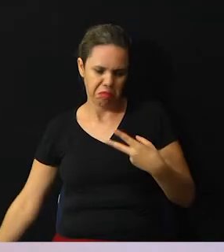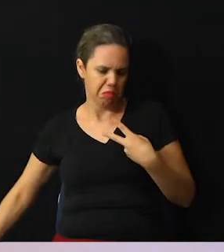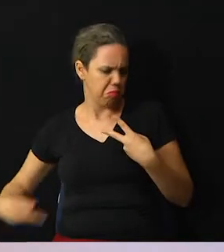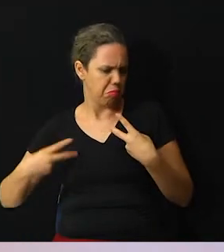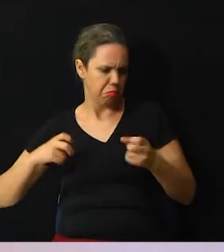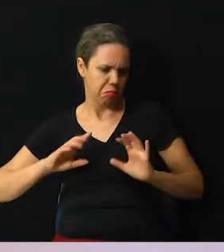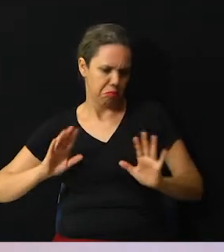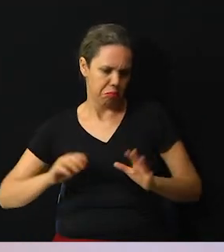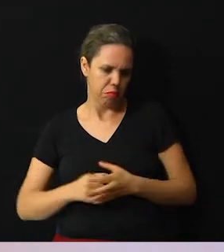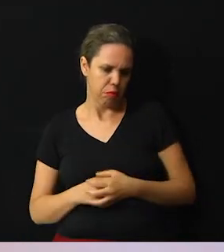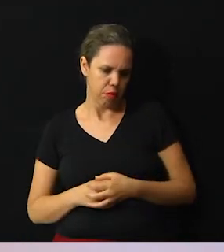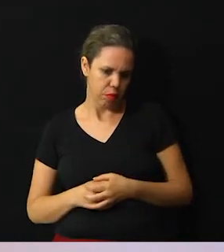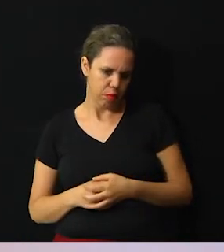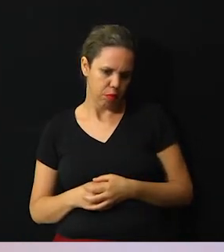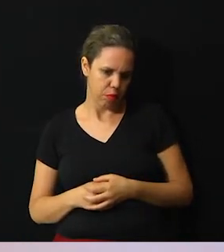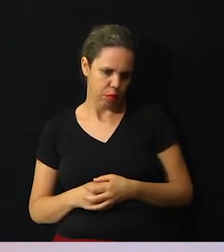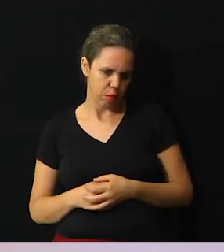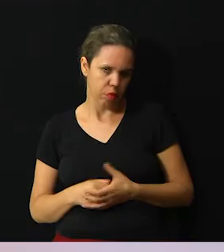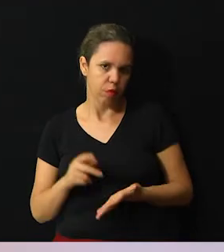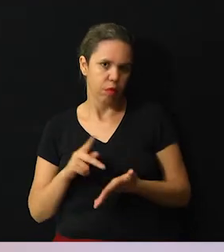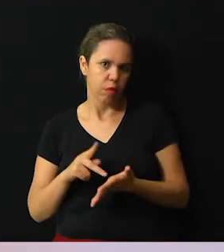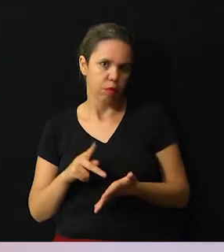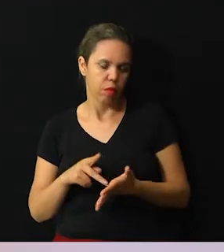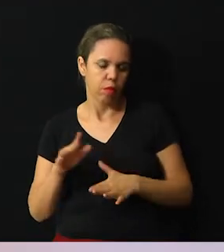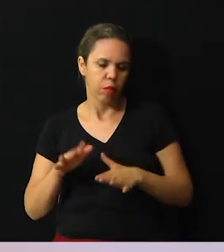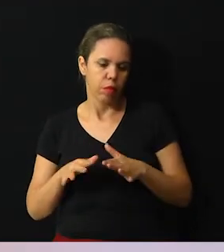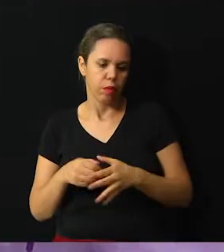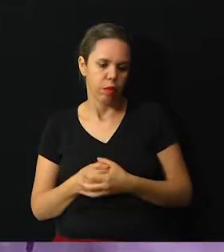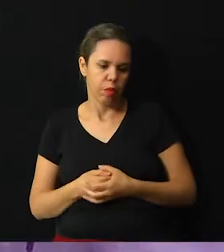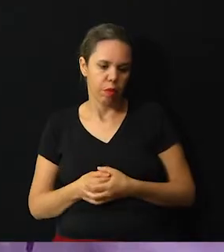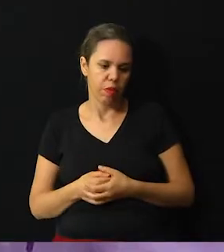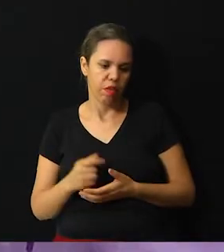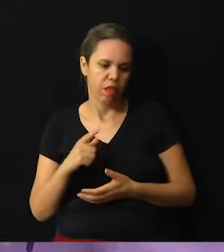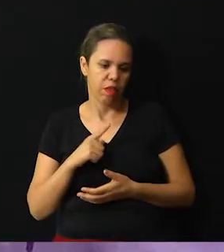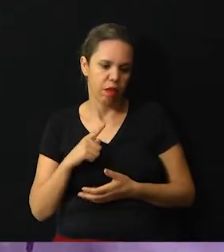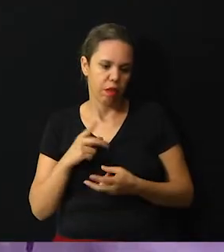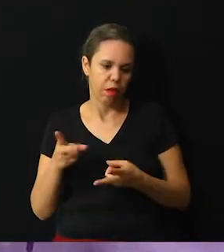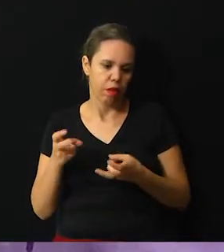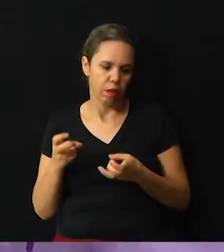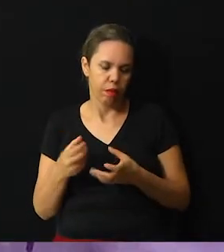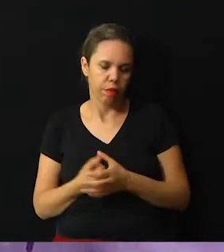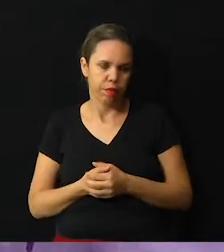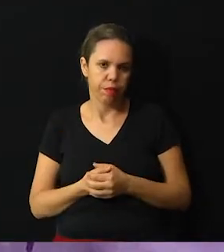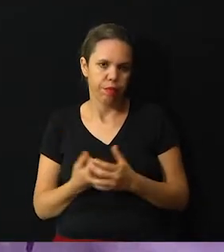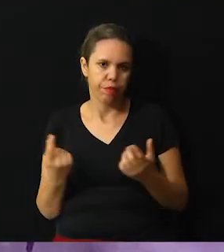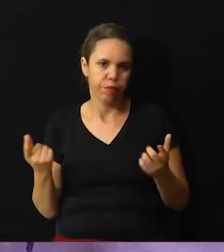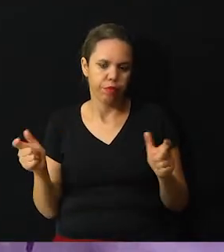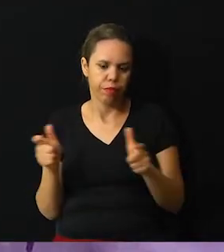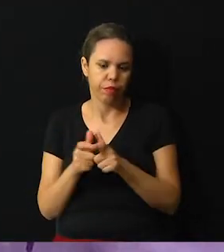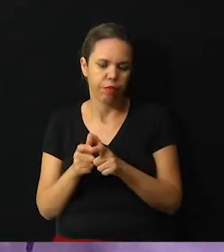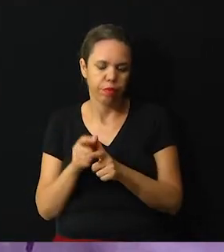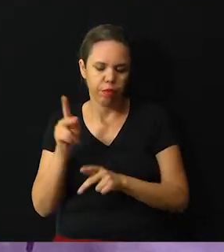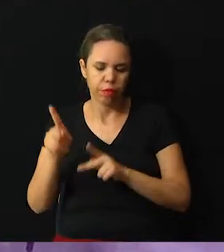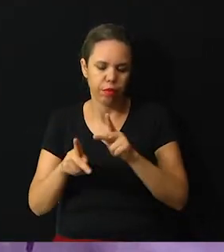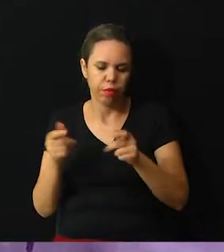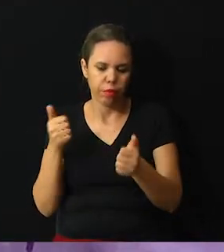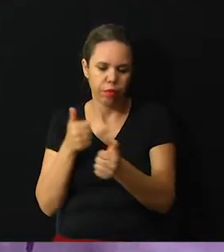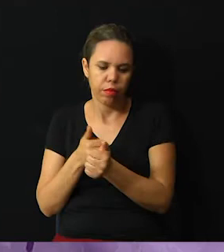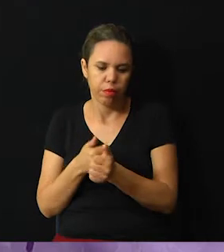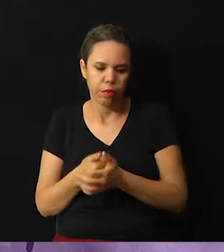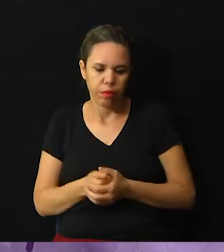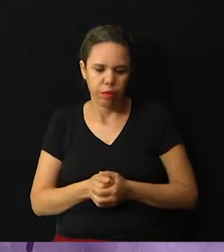nem percebendo. Isso é verdade. Muitas vezes, quem tem a percepção do declínio é alguém